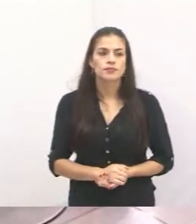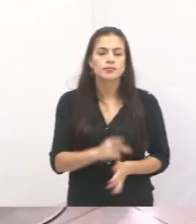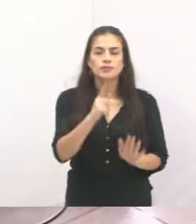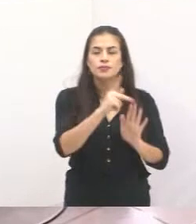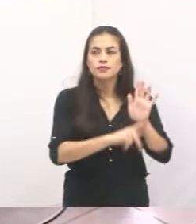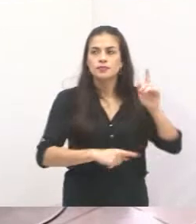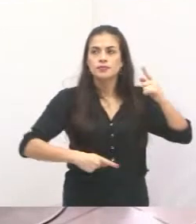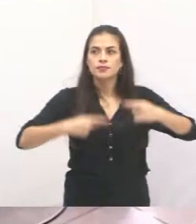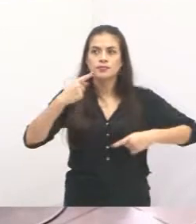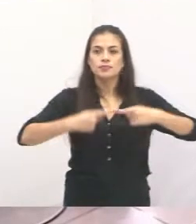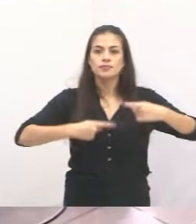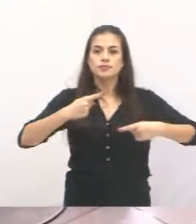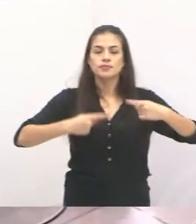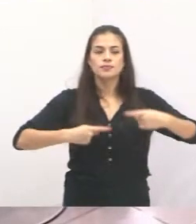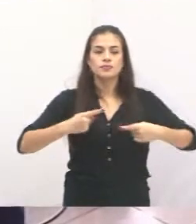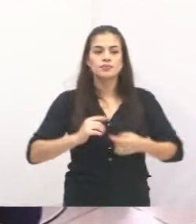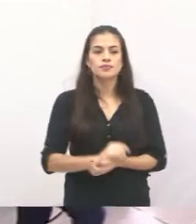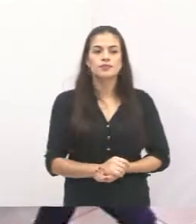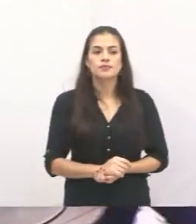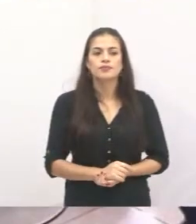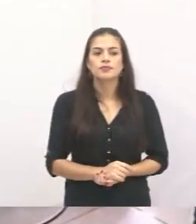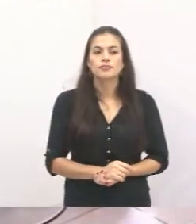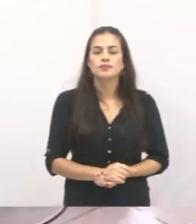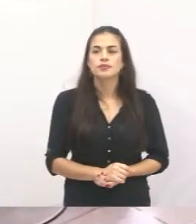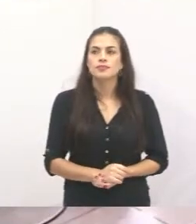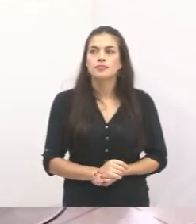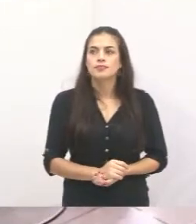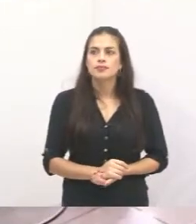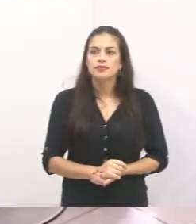Projeto continua em discussão.